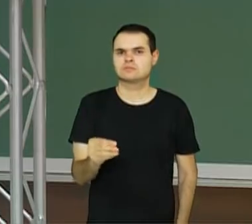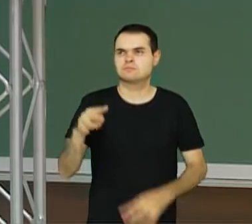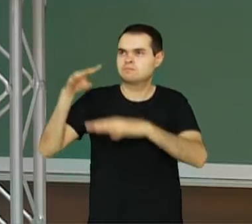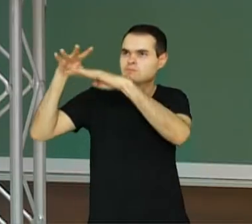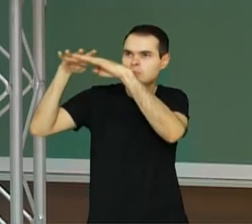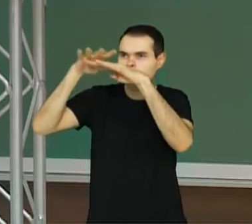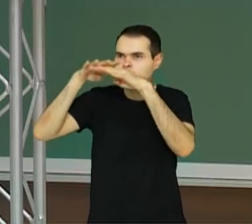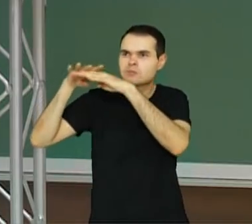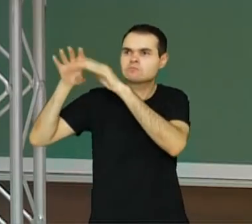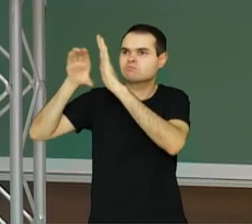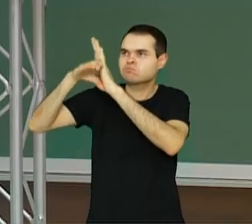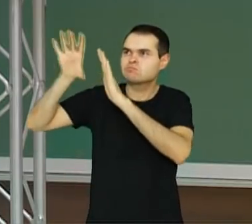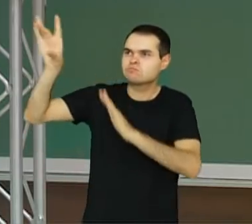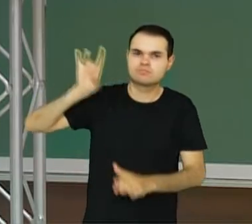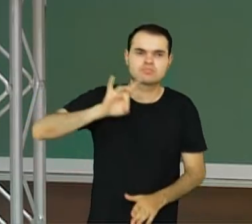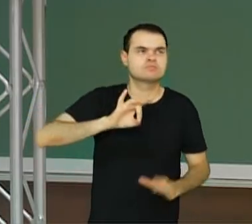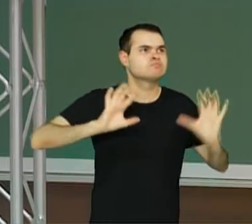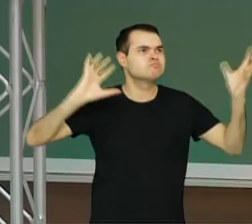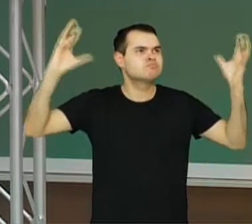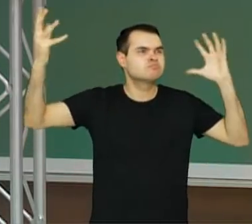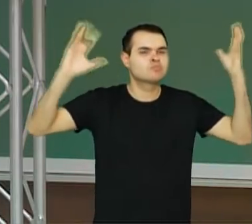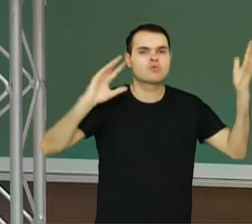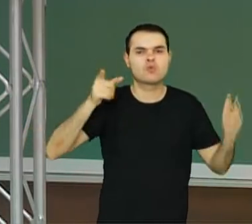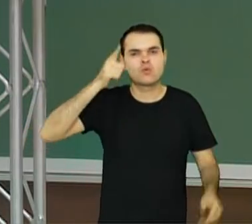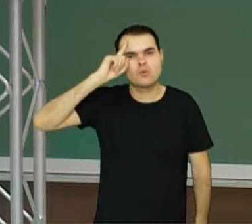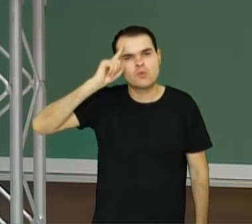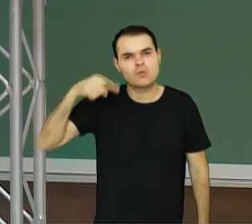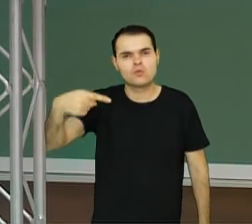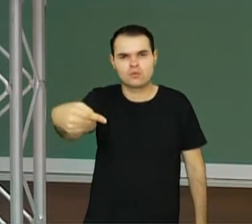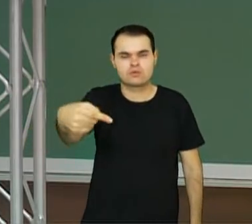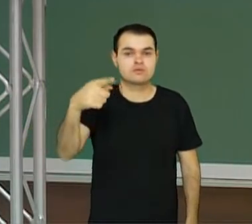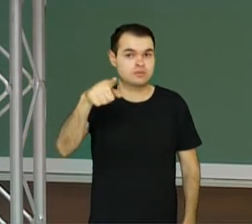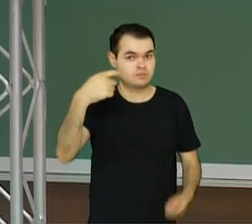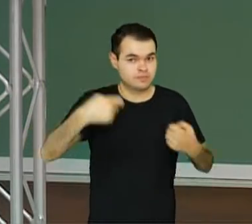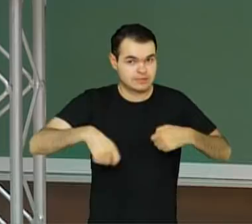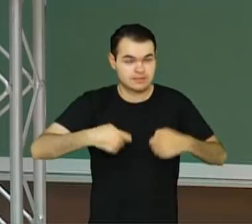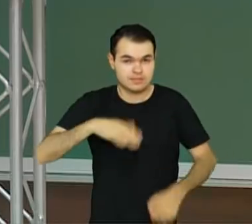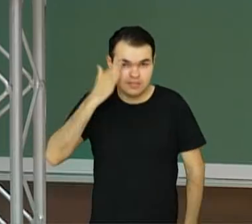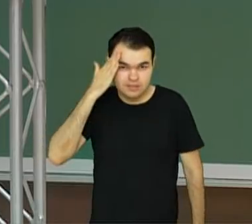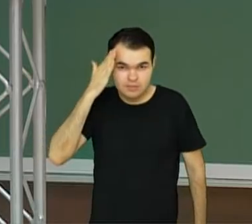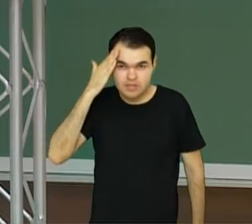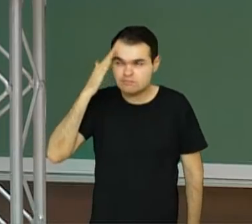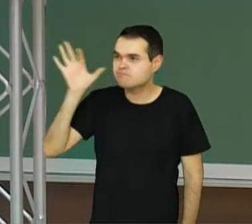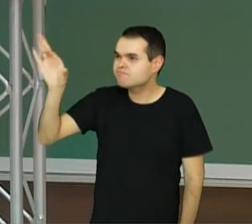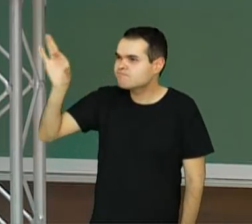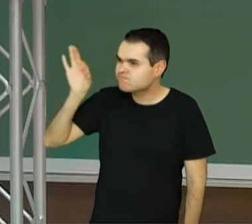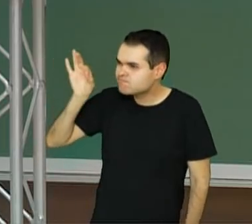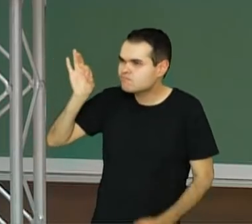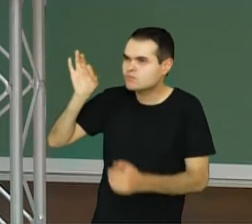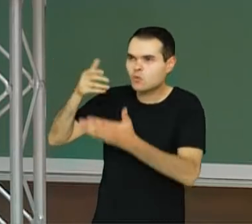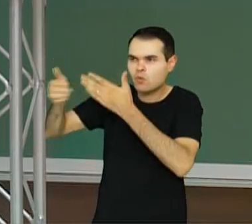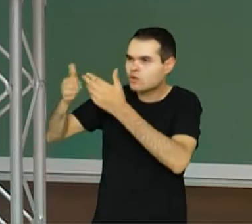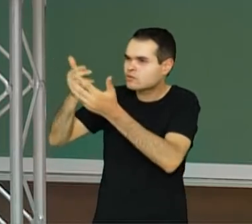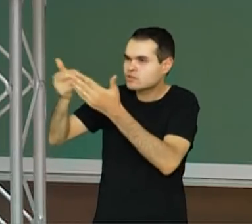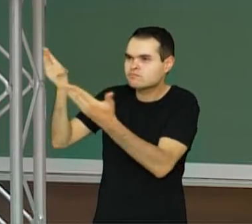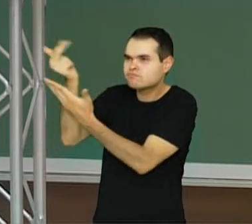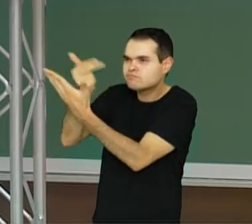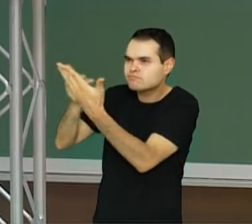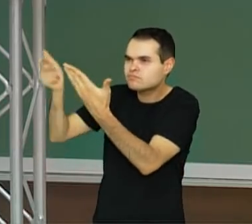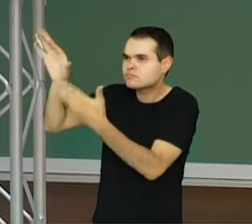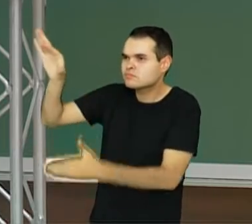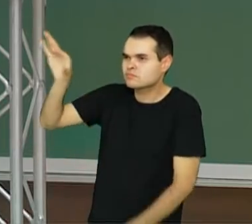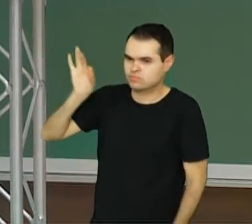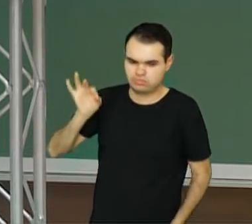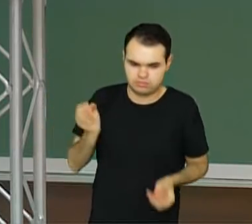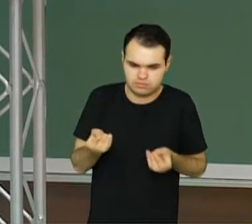matemática nos fenômenos do cotidiano. E você precisa do quê? Precisa saber transformar uma situação qualquer, um desenho geométrico